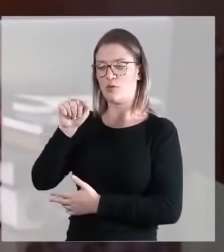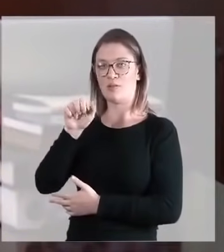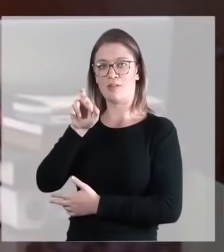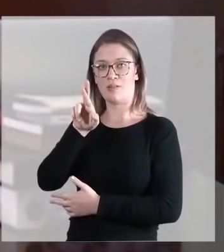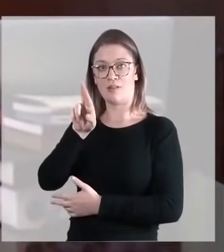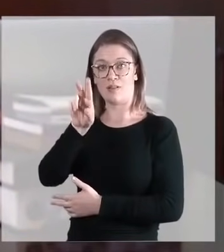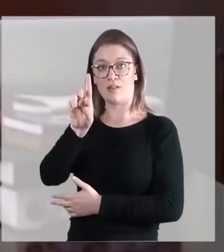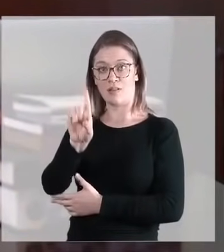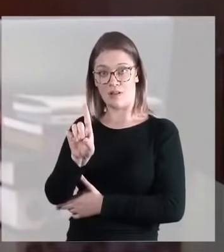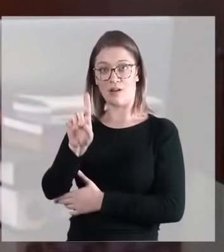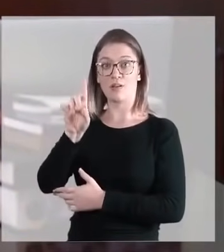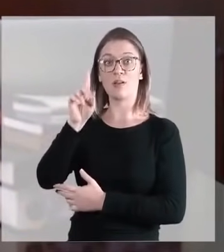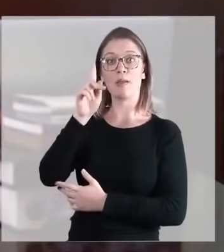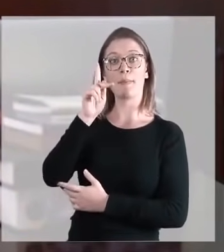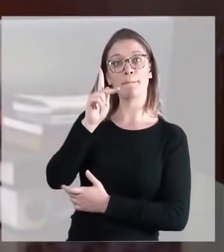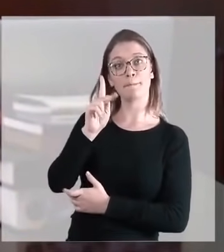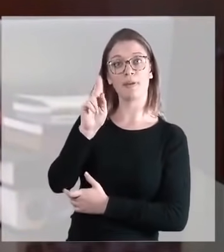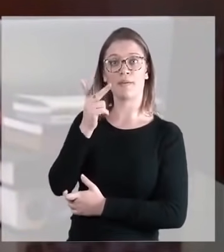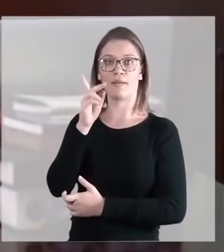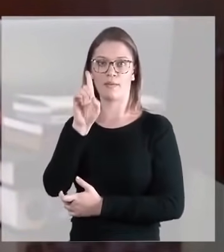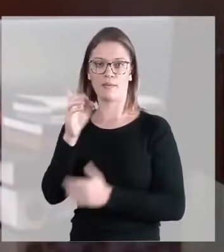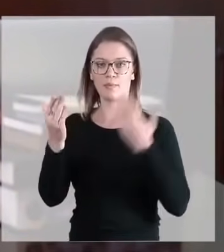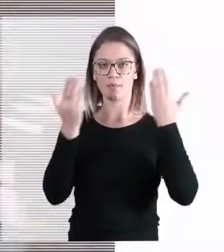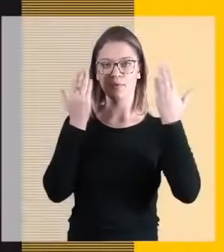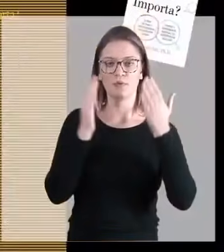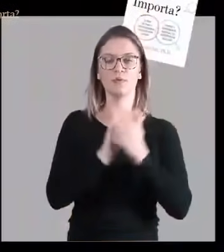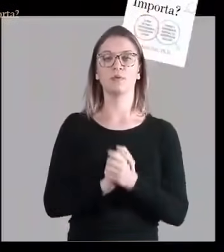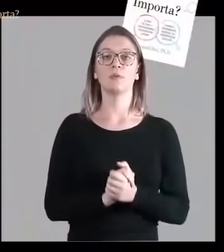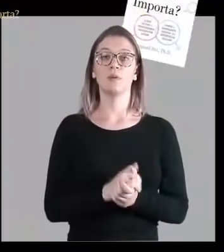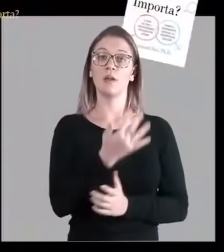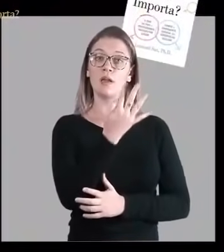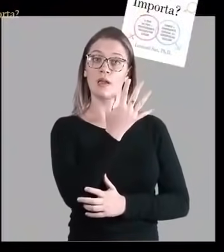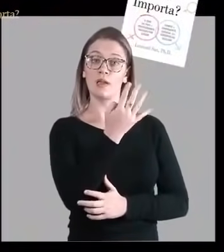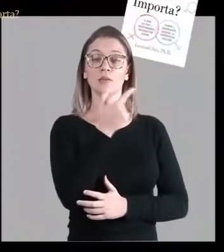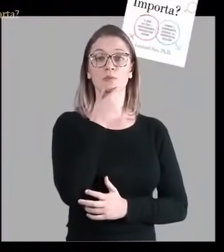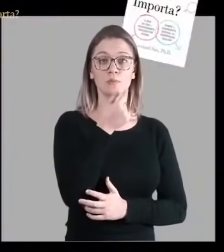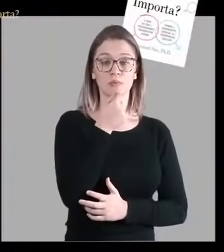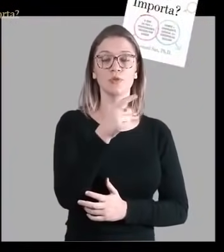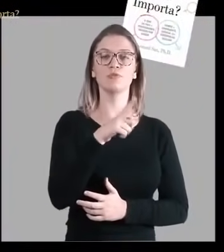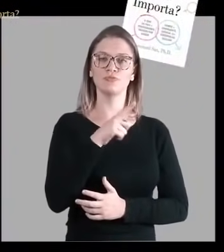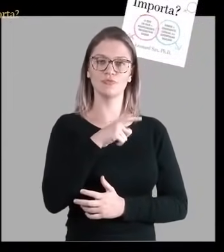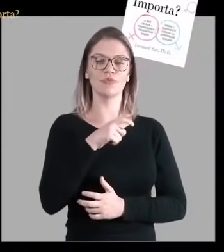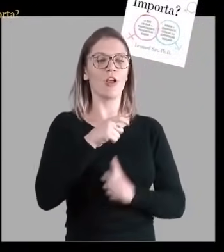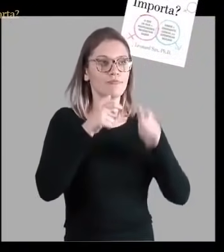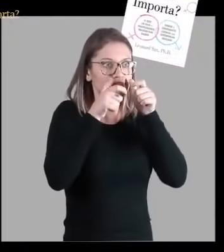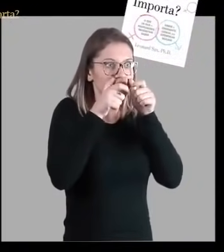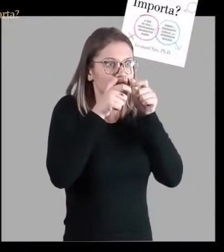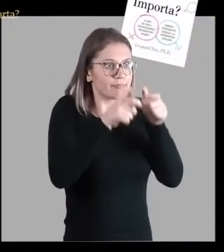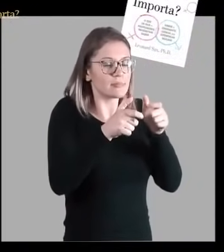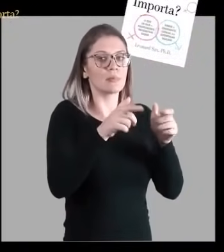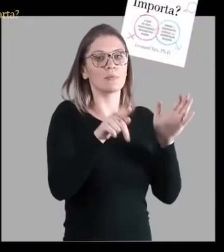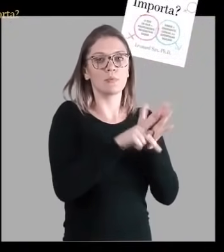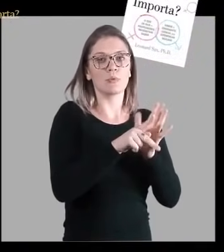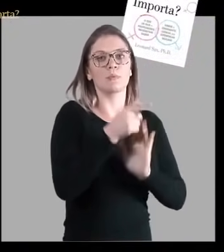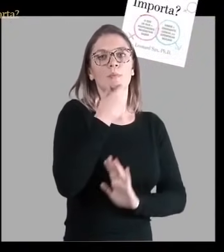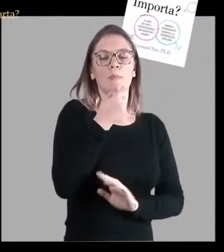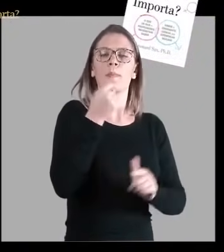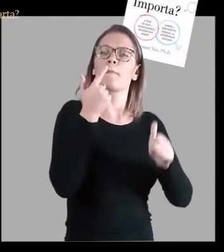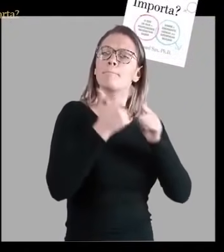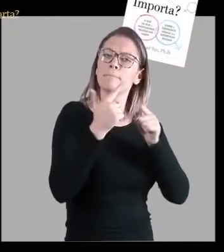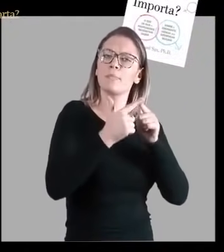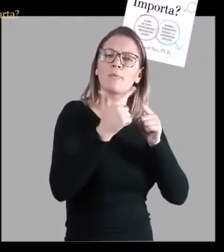Sachs, que é PhD em psicologia e também médico da família. Todos os 14 meninos continuaram a ter interesses tipicamente